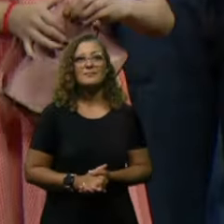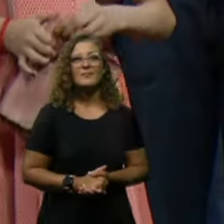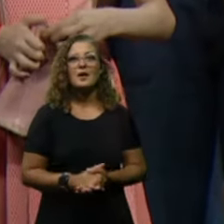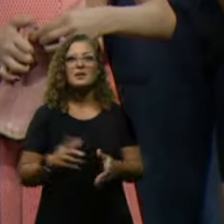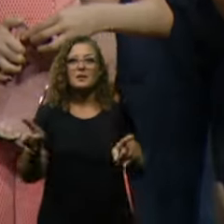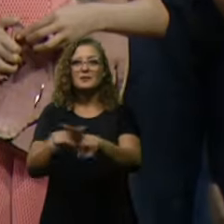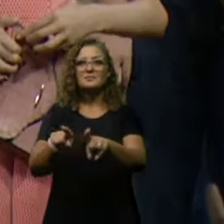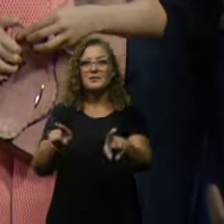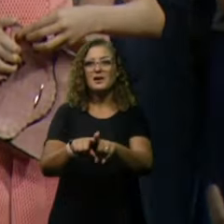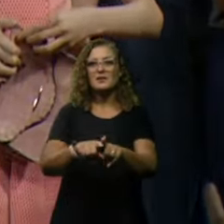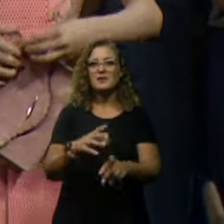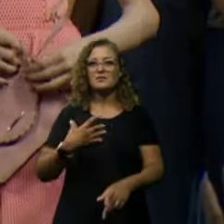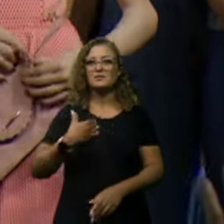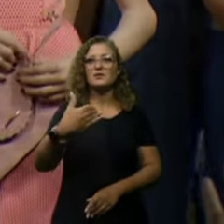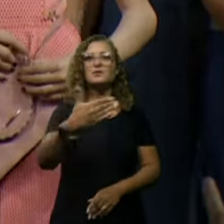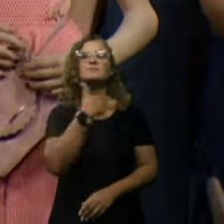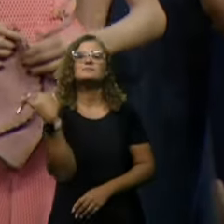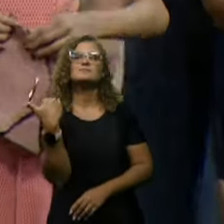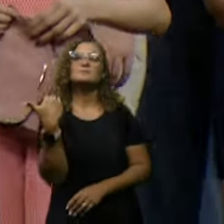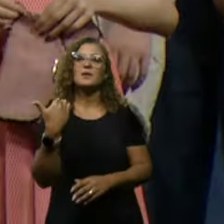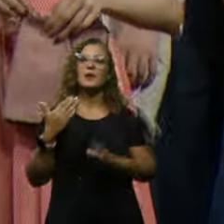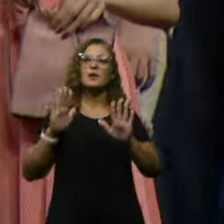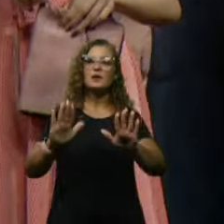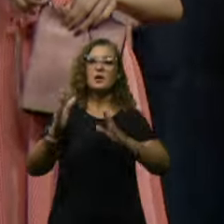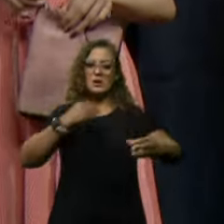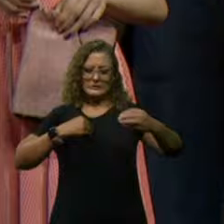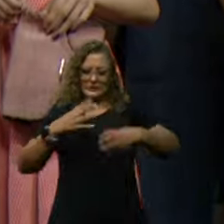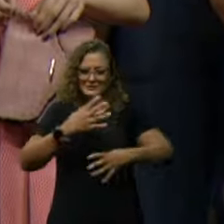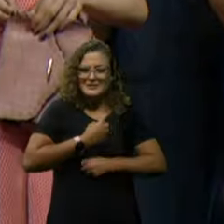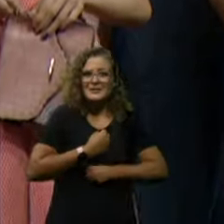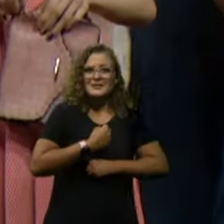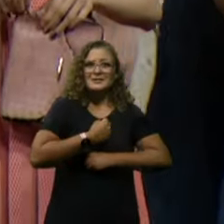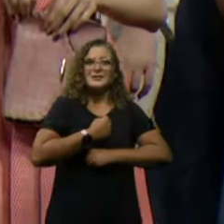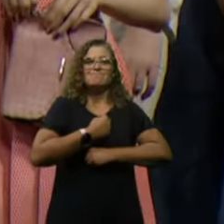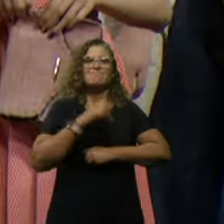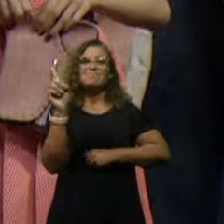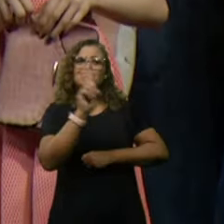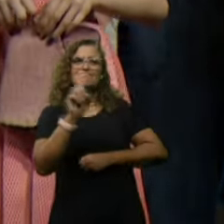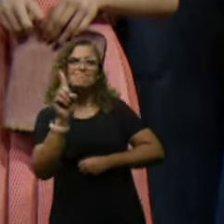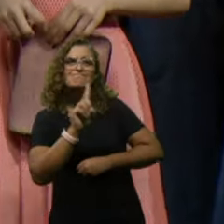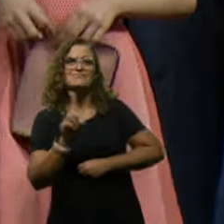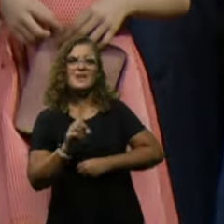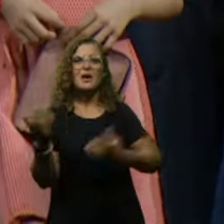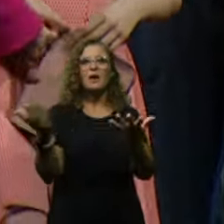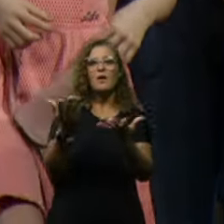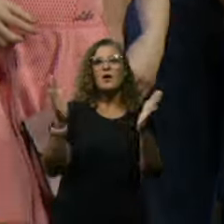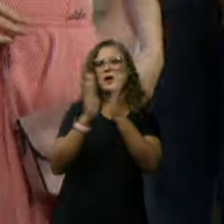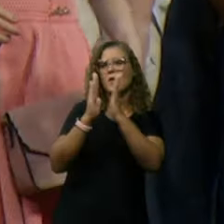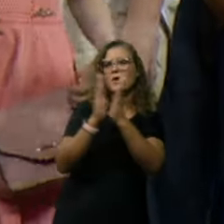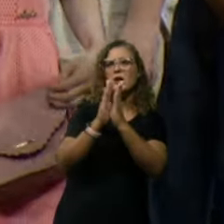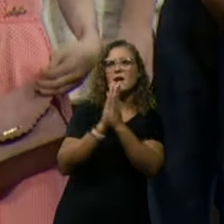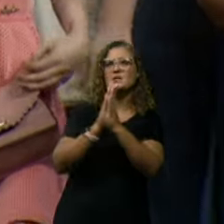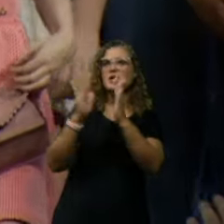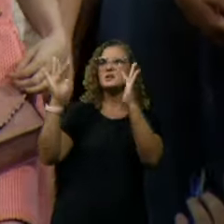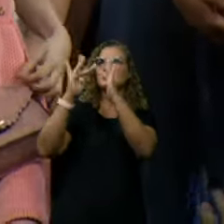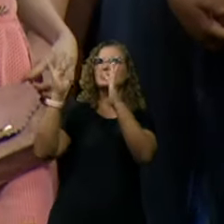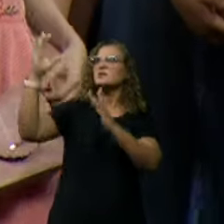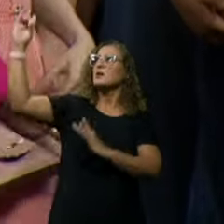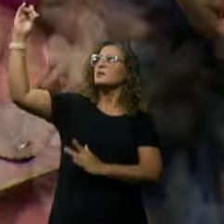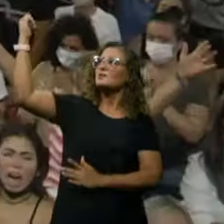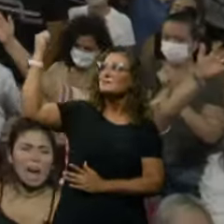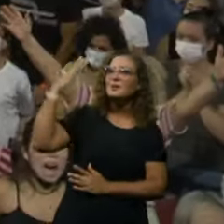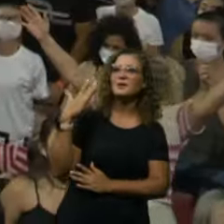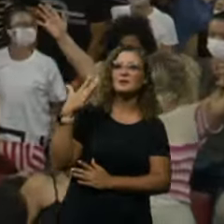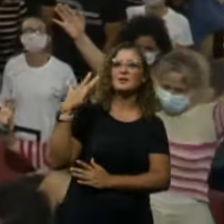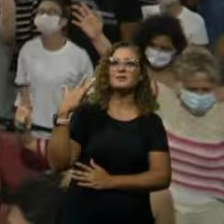decepado mas não investe entrar em depressão recebem as maiores revelações que o mundo já